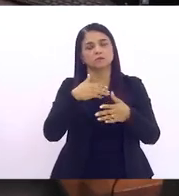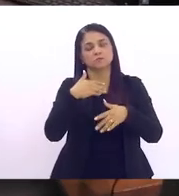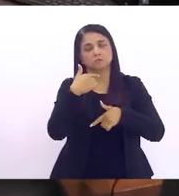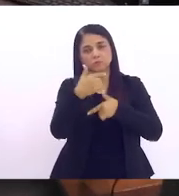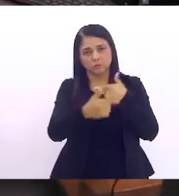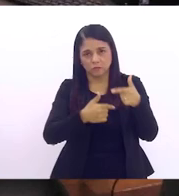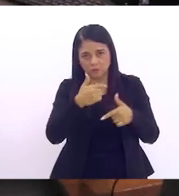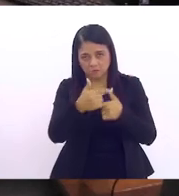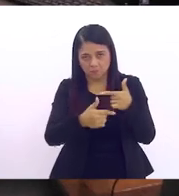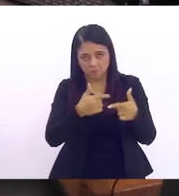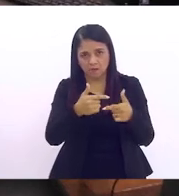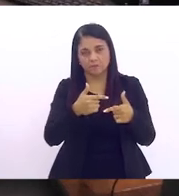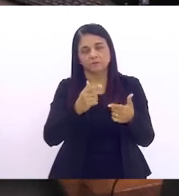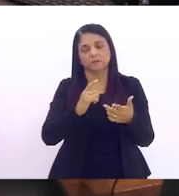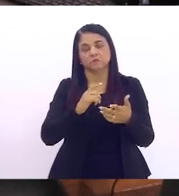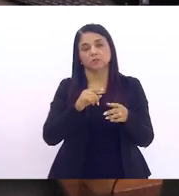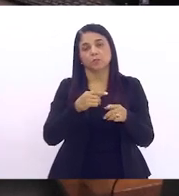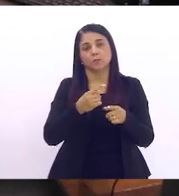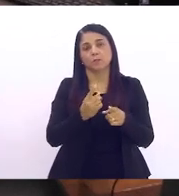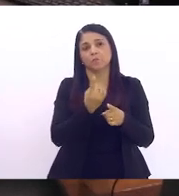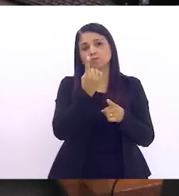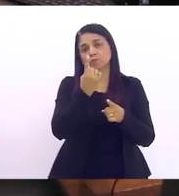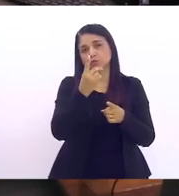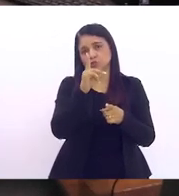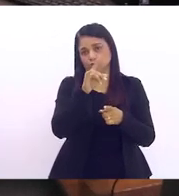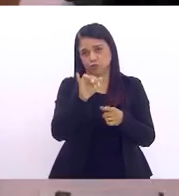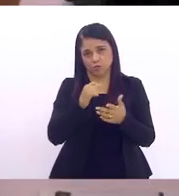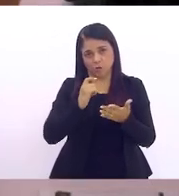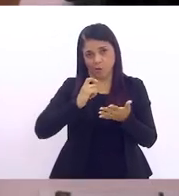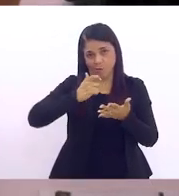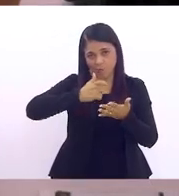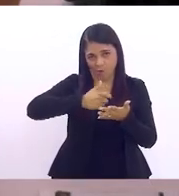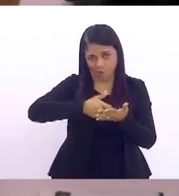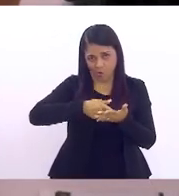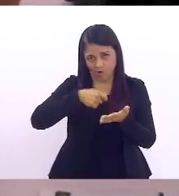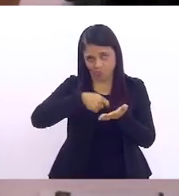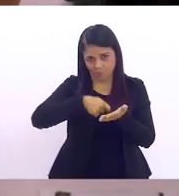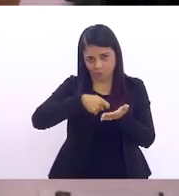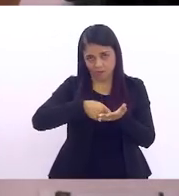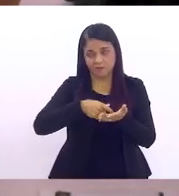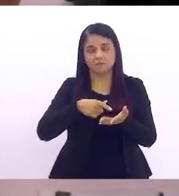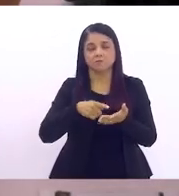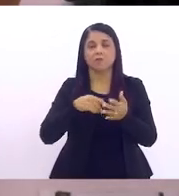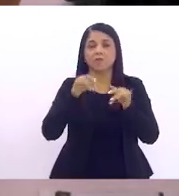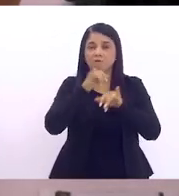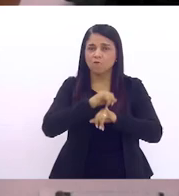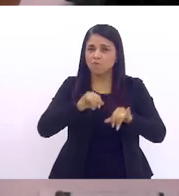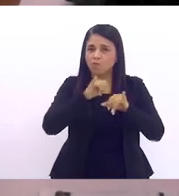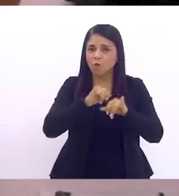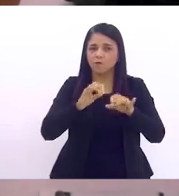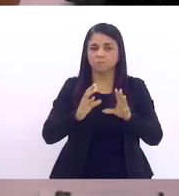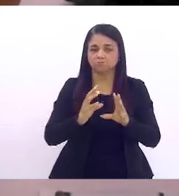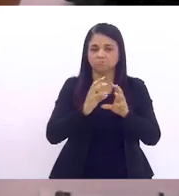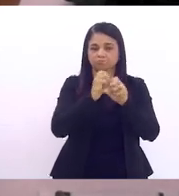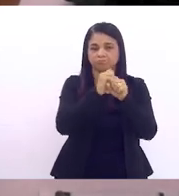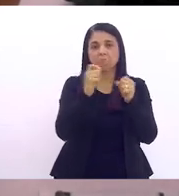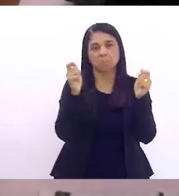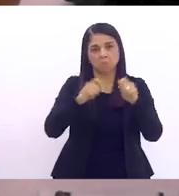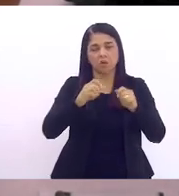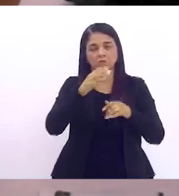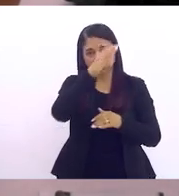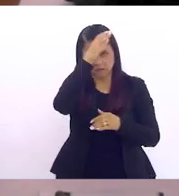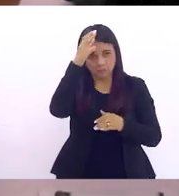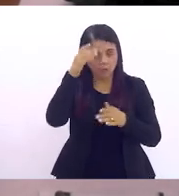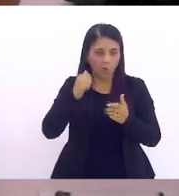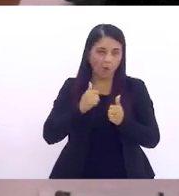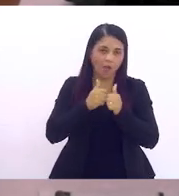primeira do primeiro dia de cobrança e e tem lá um umum número de informações muito grande que todo Cidadão pode acompanhar